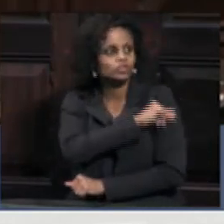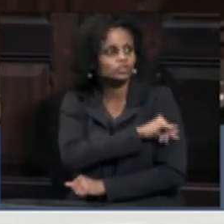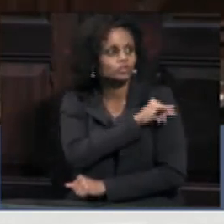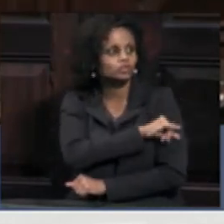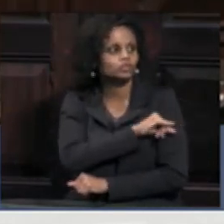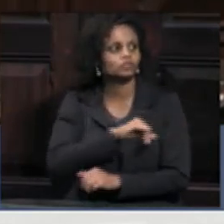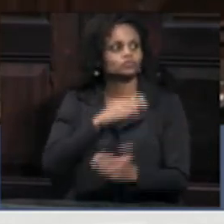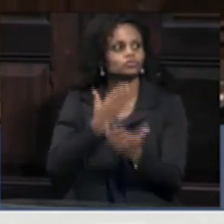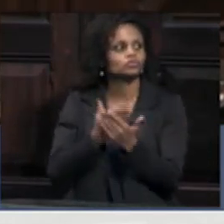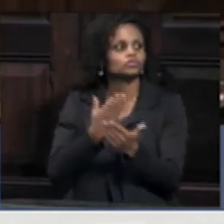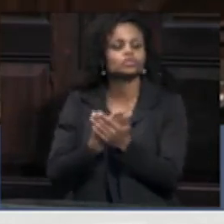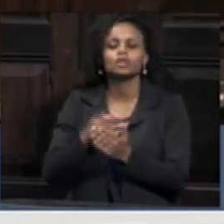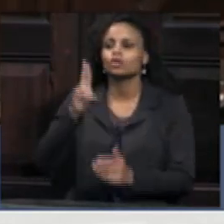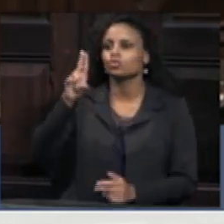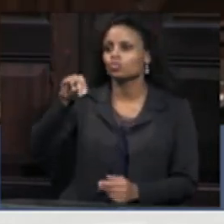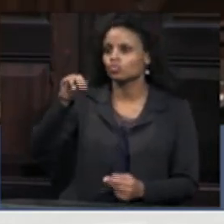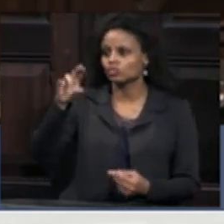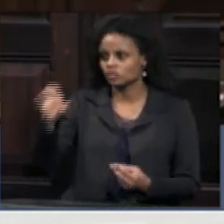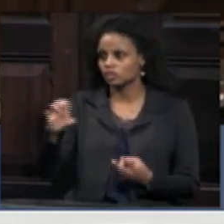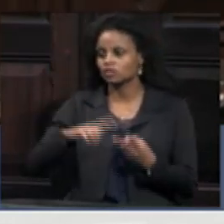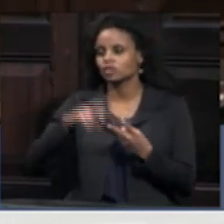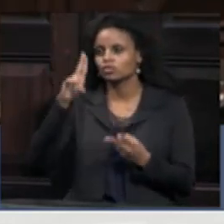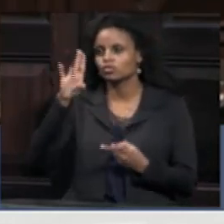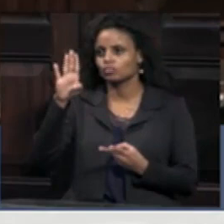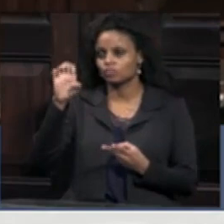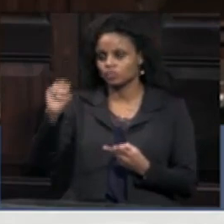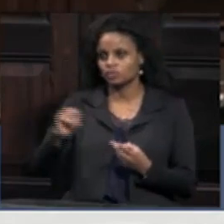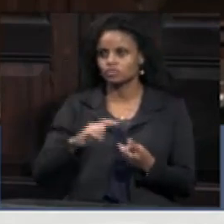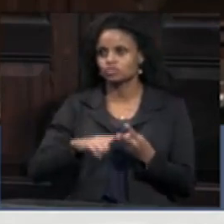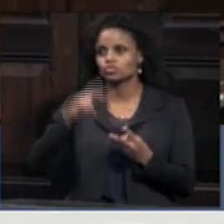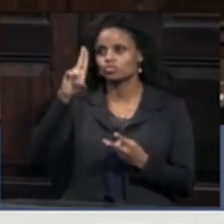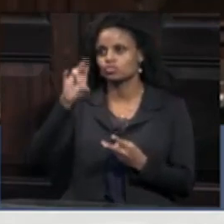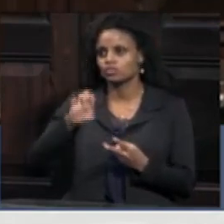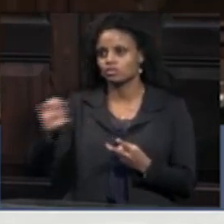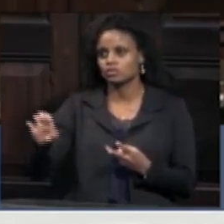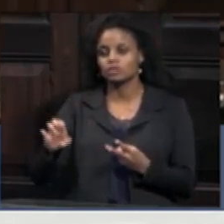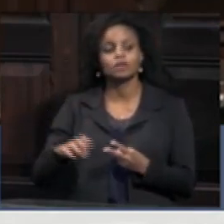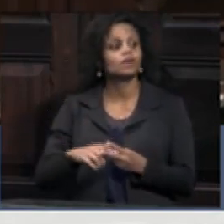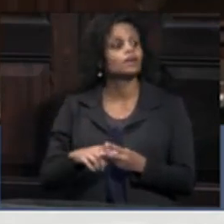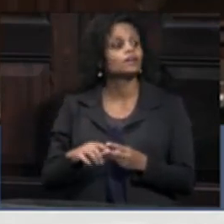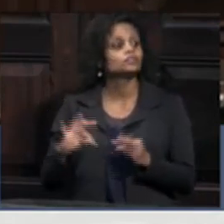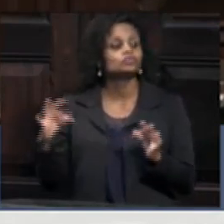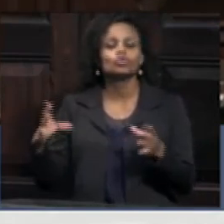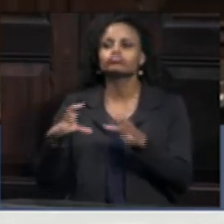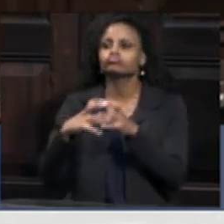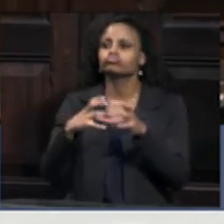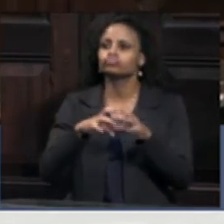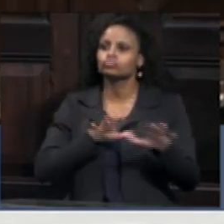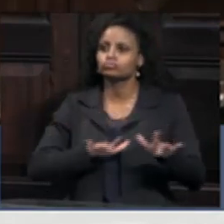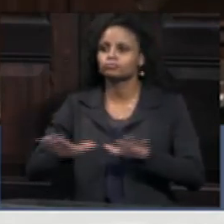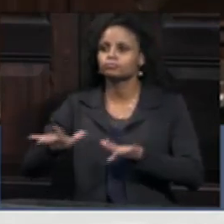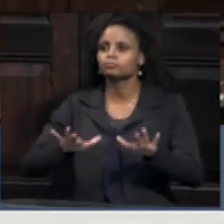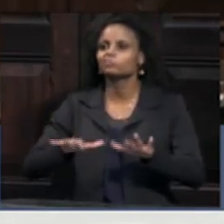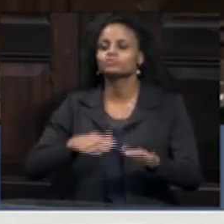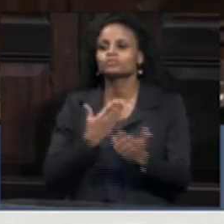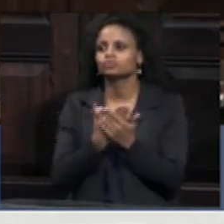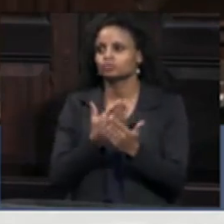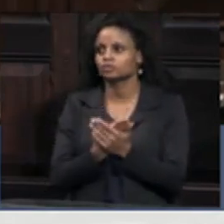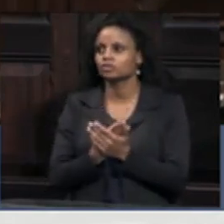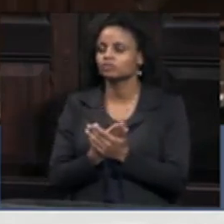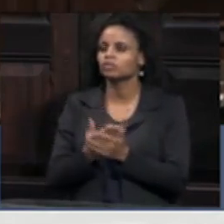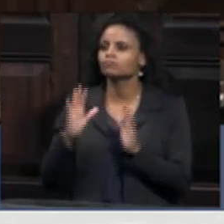UNE, a UBS, a UES, a UEE, o Movimento Juntos e a UJS. Uma saudação muito